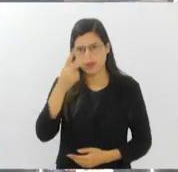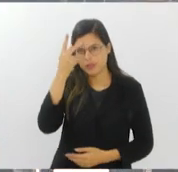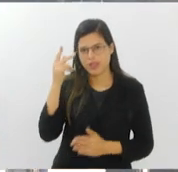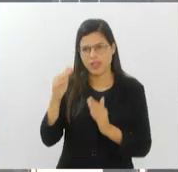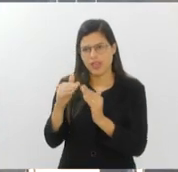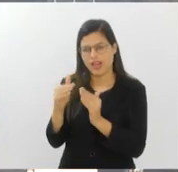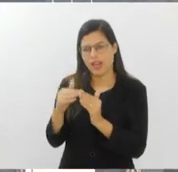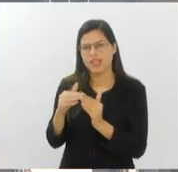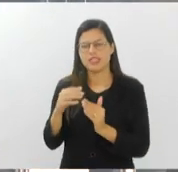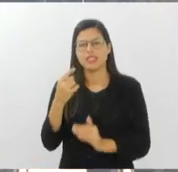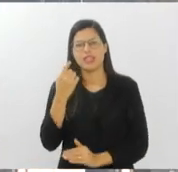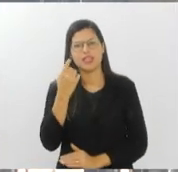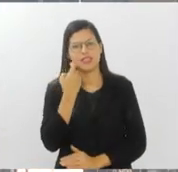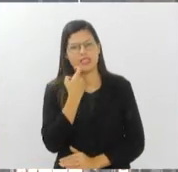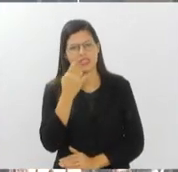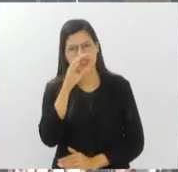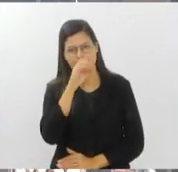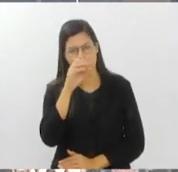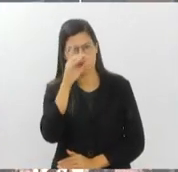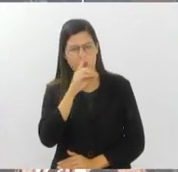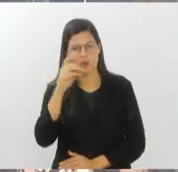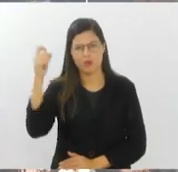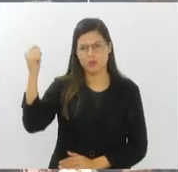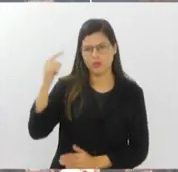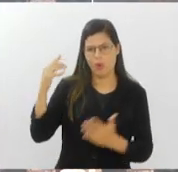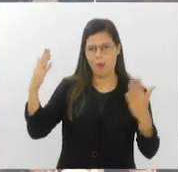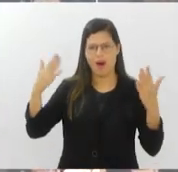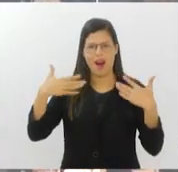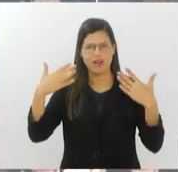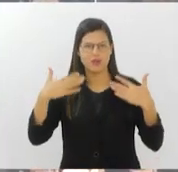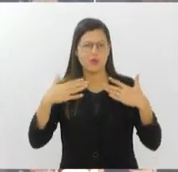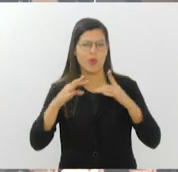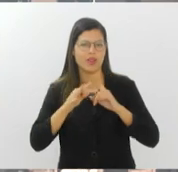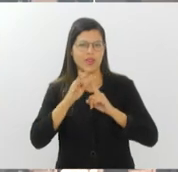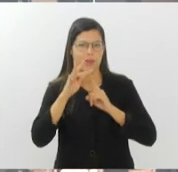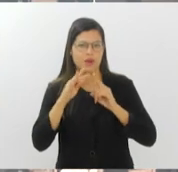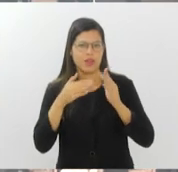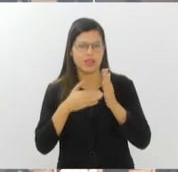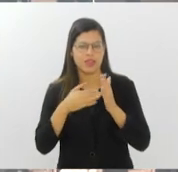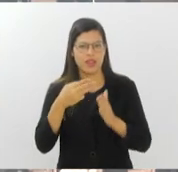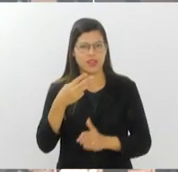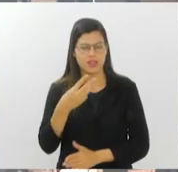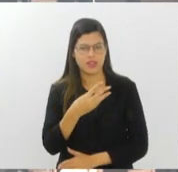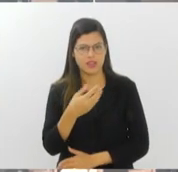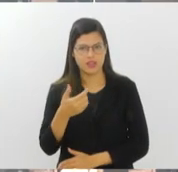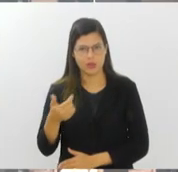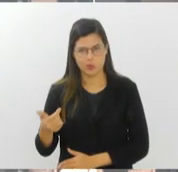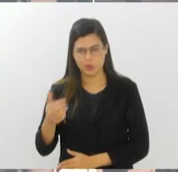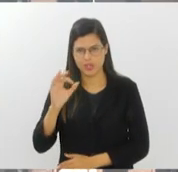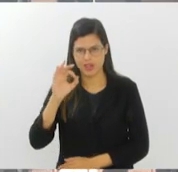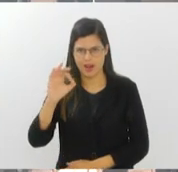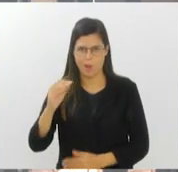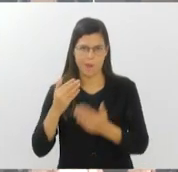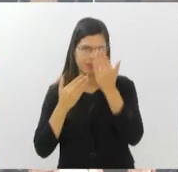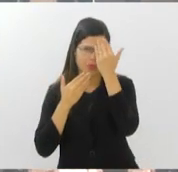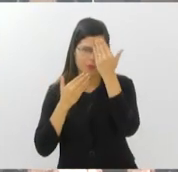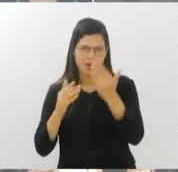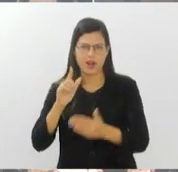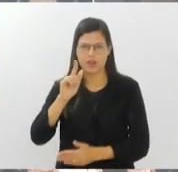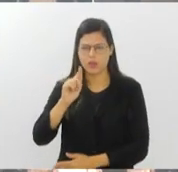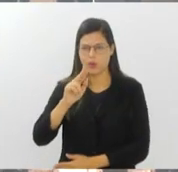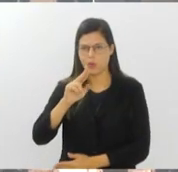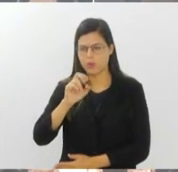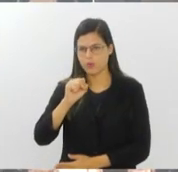de semana será de sol, calor e temperatura que pode chegar aos 32 graus. Obrigado, Gustavo